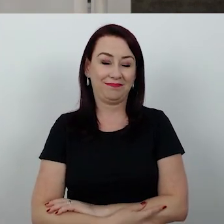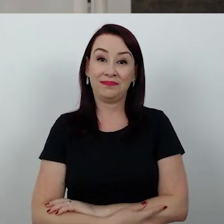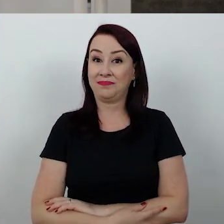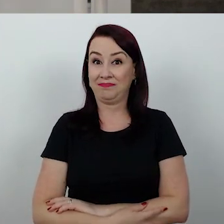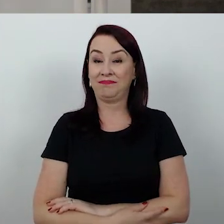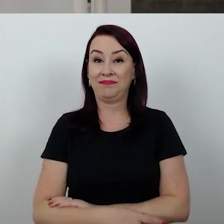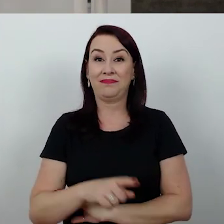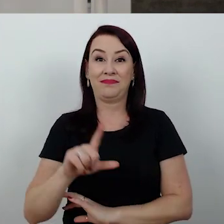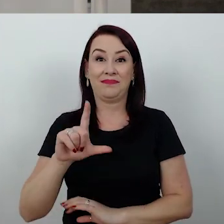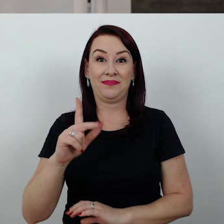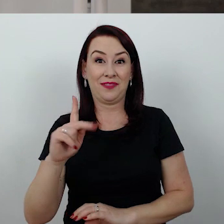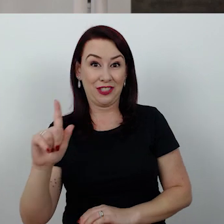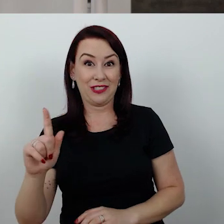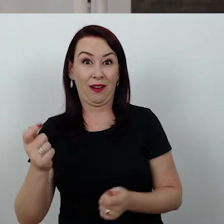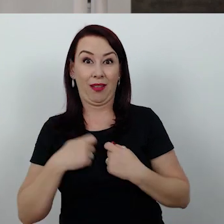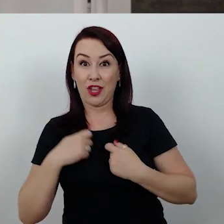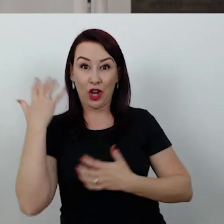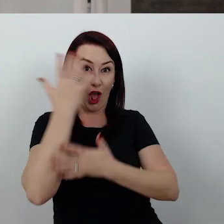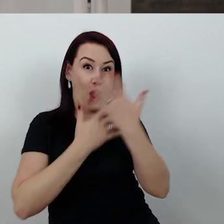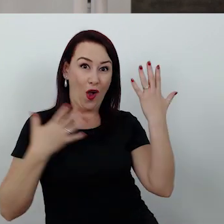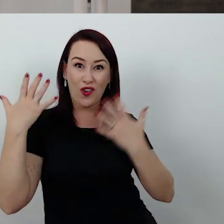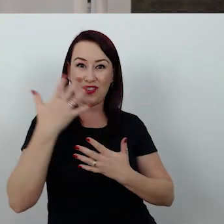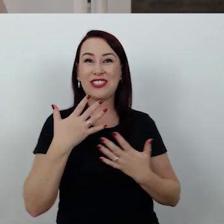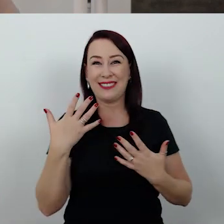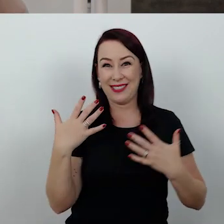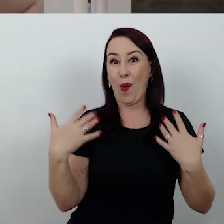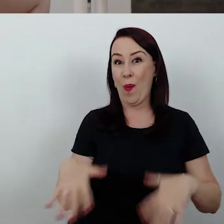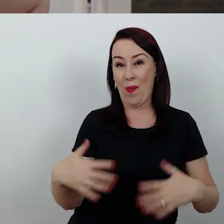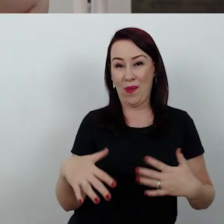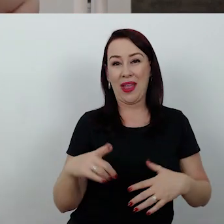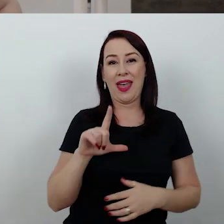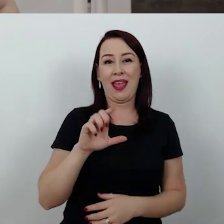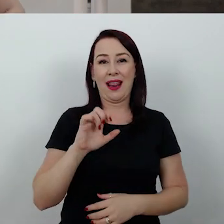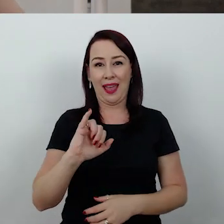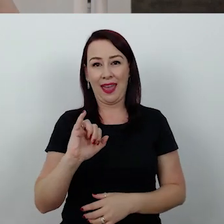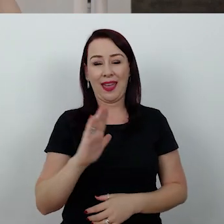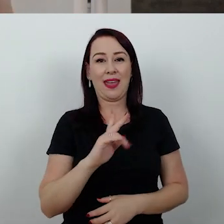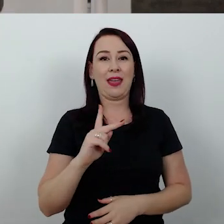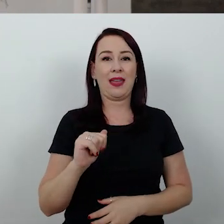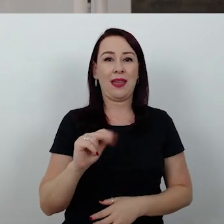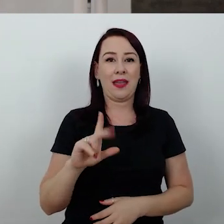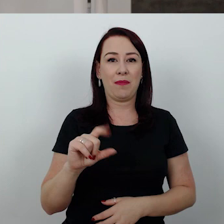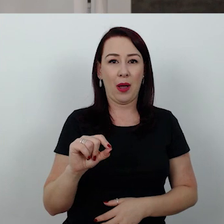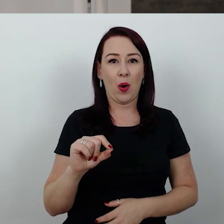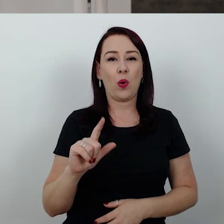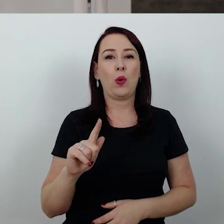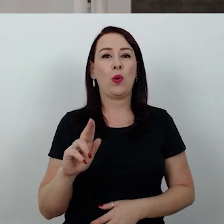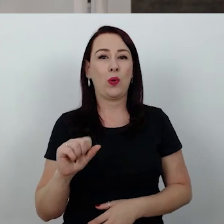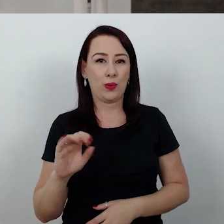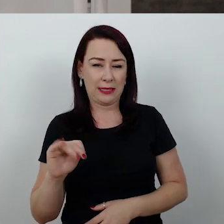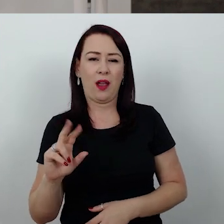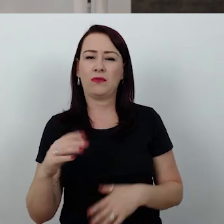A Paulo Gustavo está deixando todo mundo louco, né? É um negócio assim, tá... é uma grande